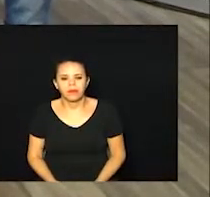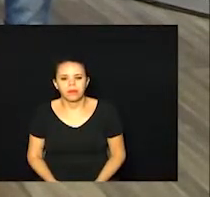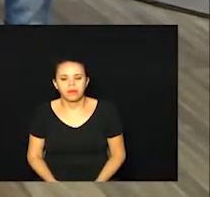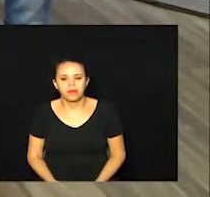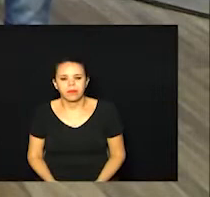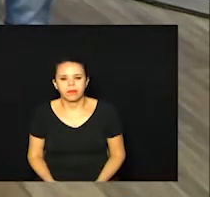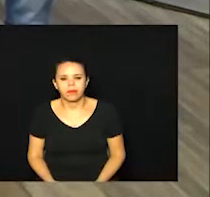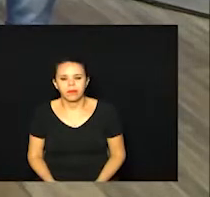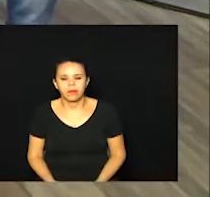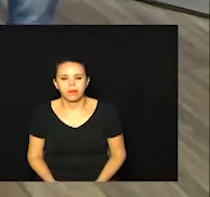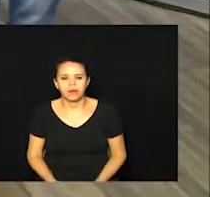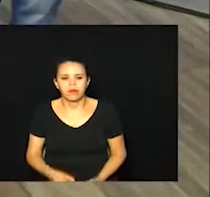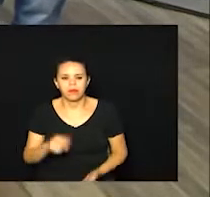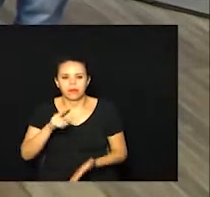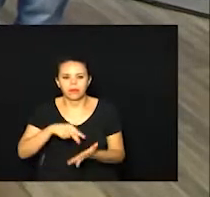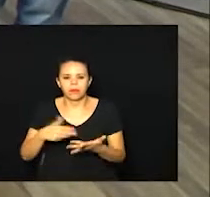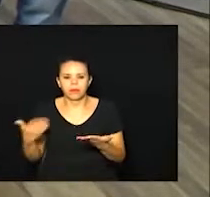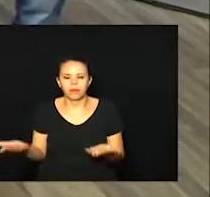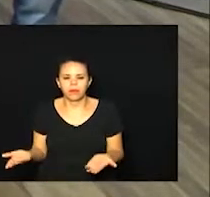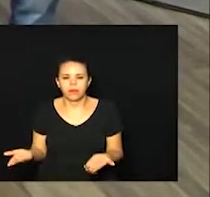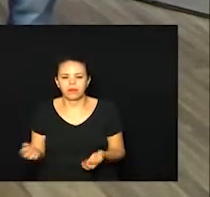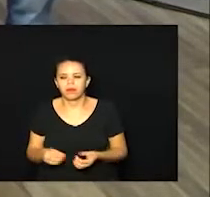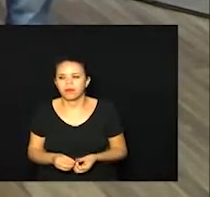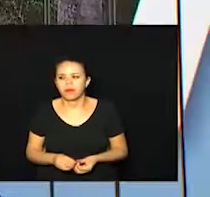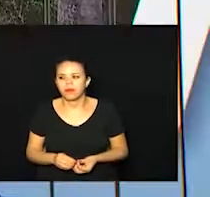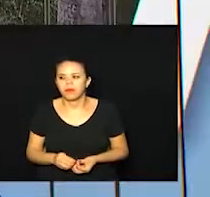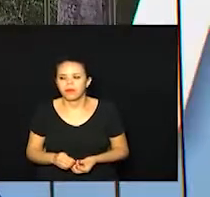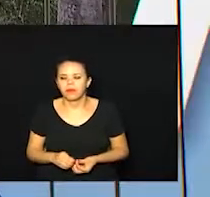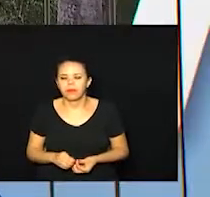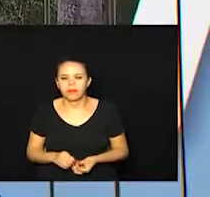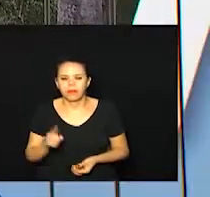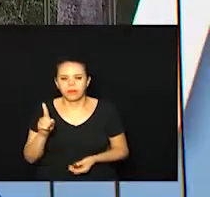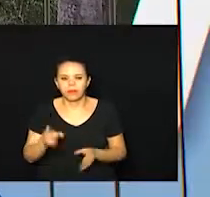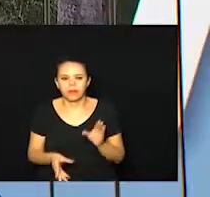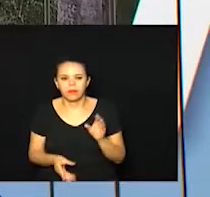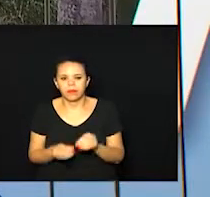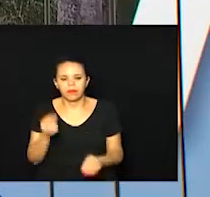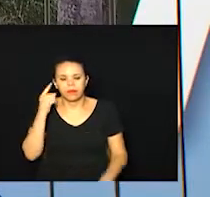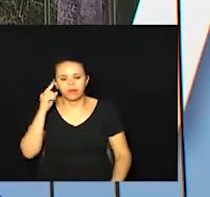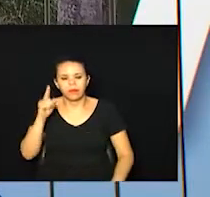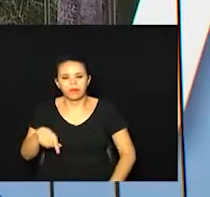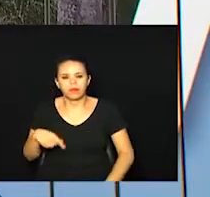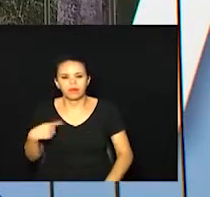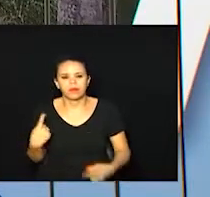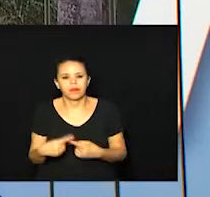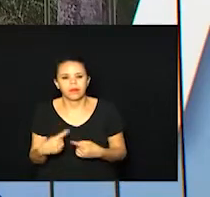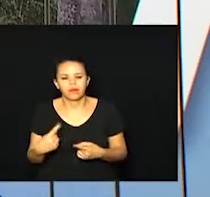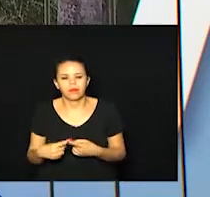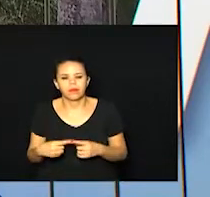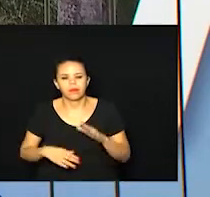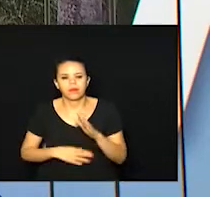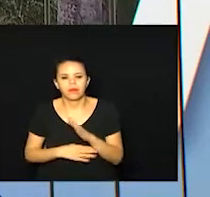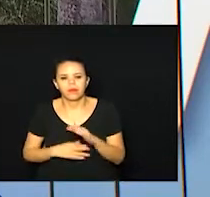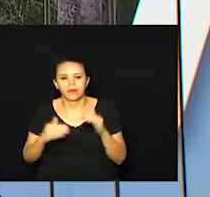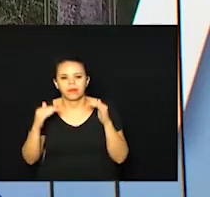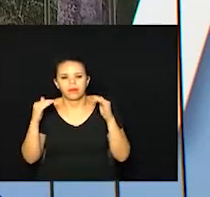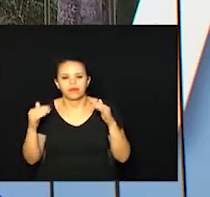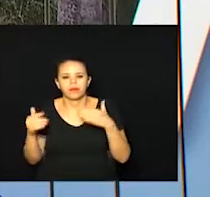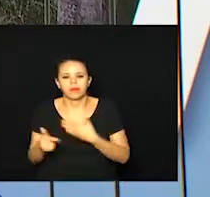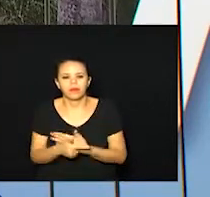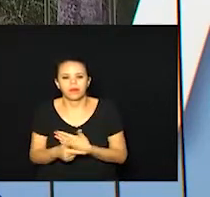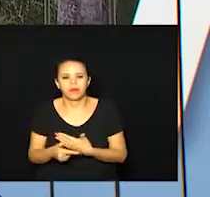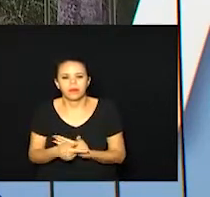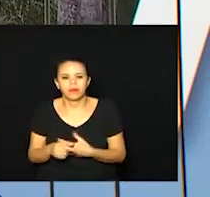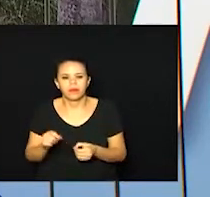de casa, leu as demandas lá do relatório. É isso, essa é a ideia. Porque quando a Câmara cumpre esse papel